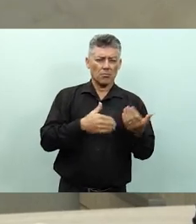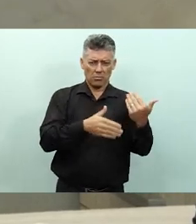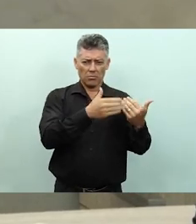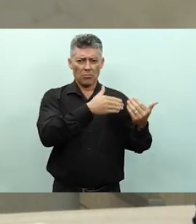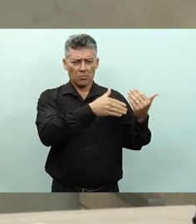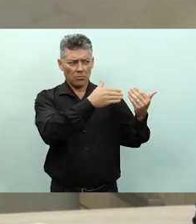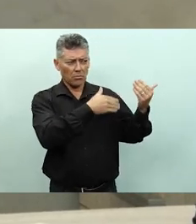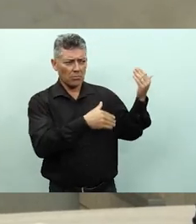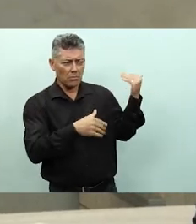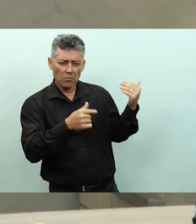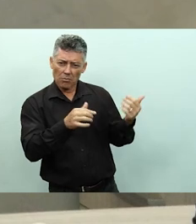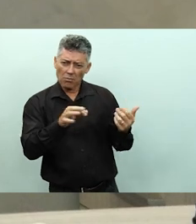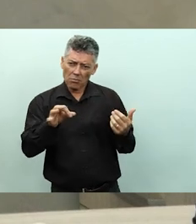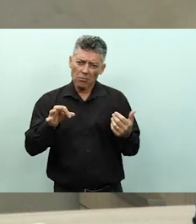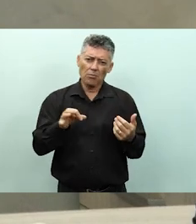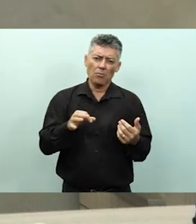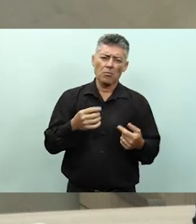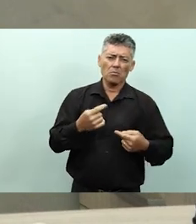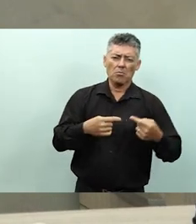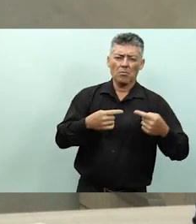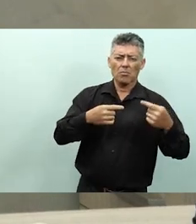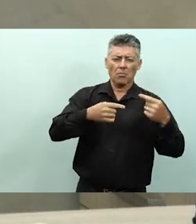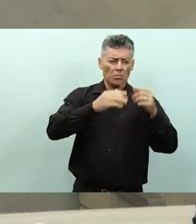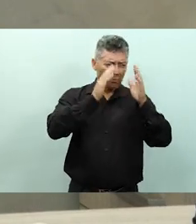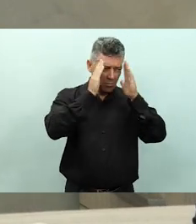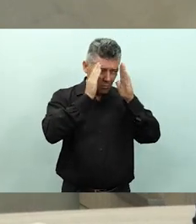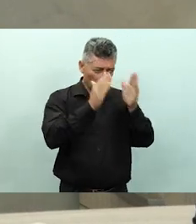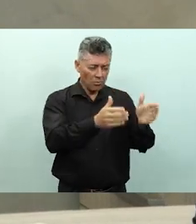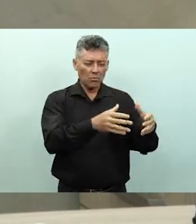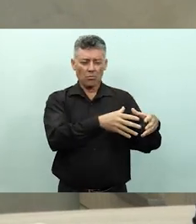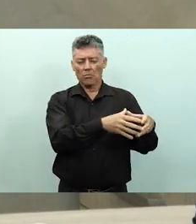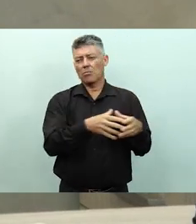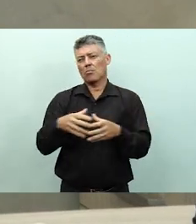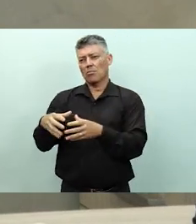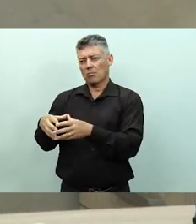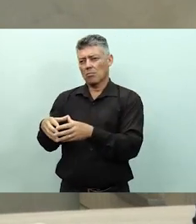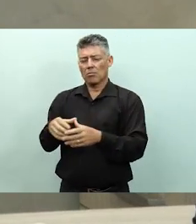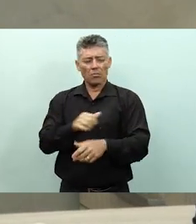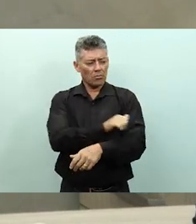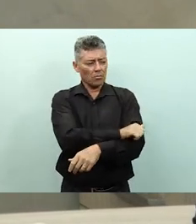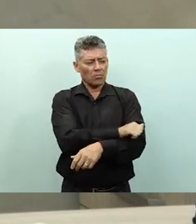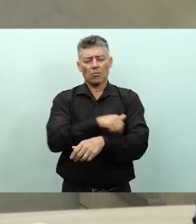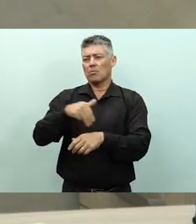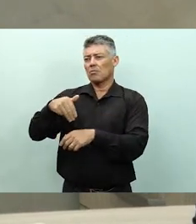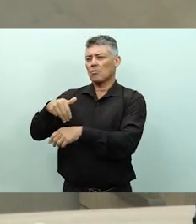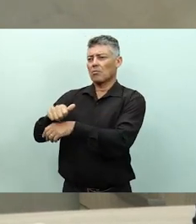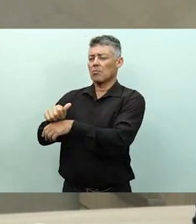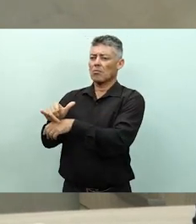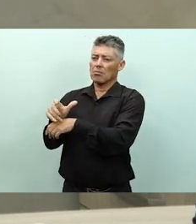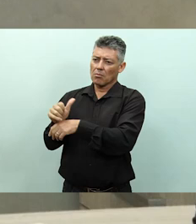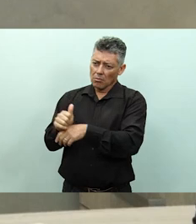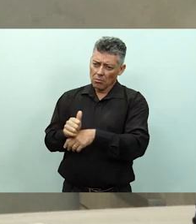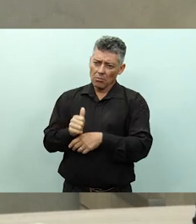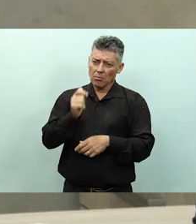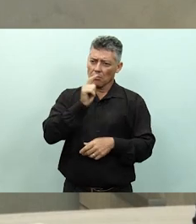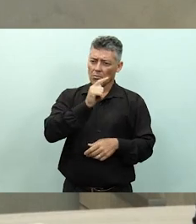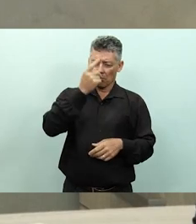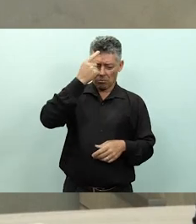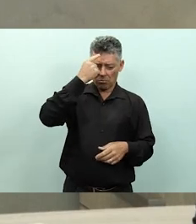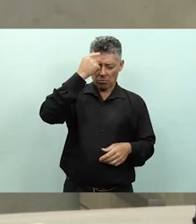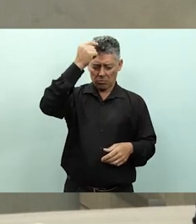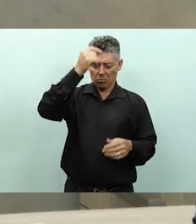atrás em 70 era de muita polarização entre dois grupos, principalmente Alves e Maia. Em 94 ela se candidata